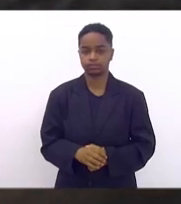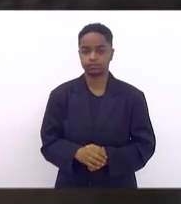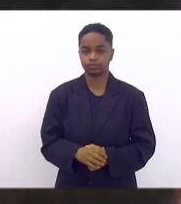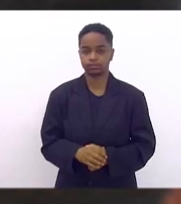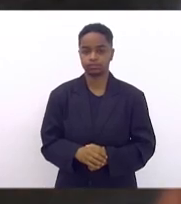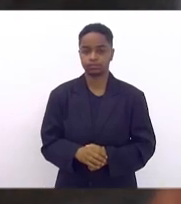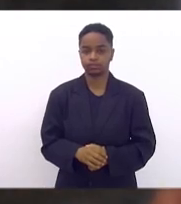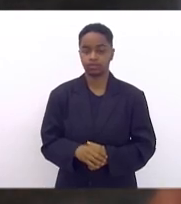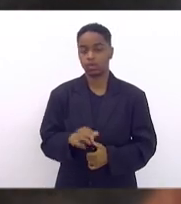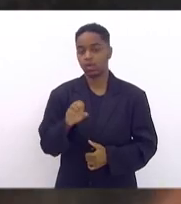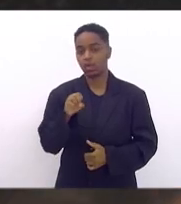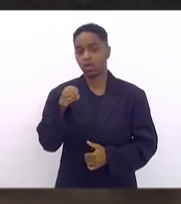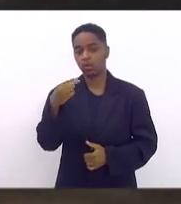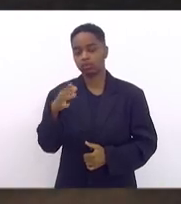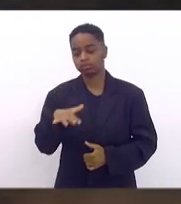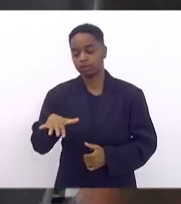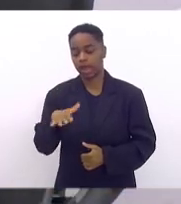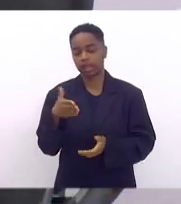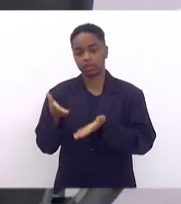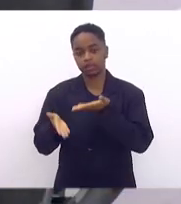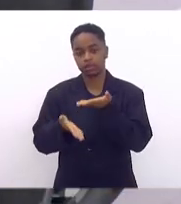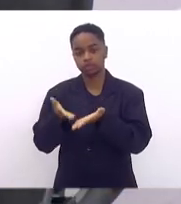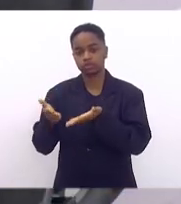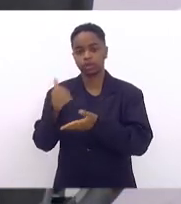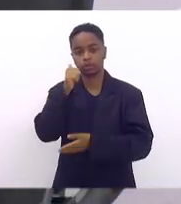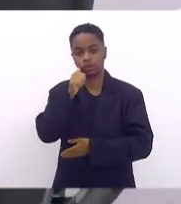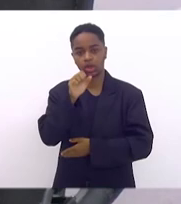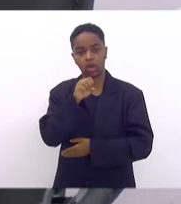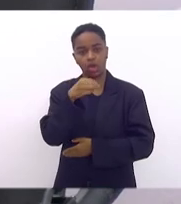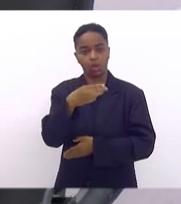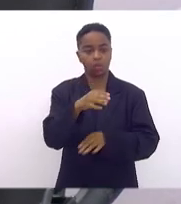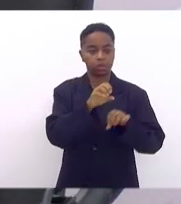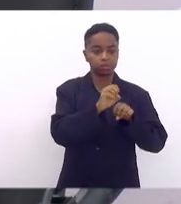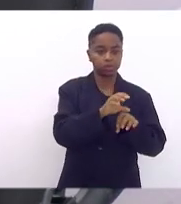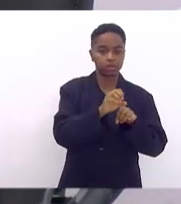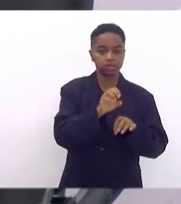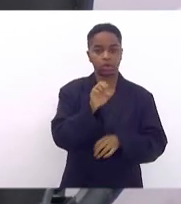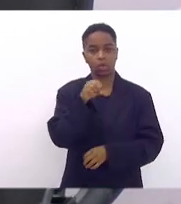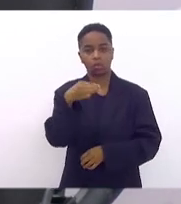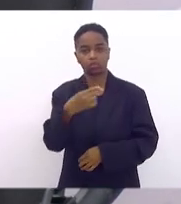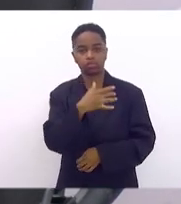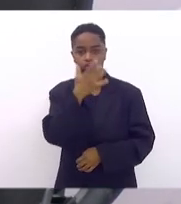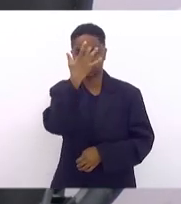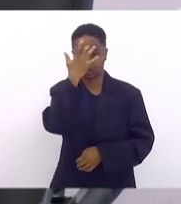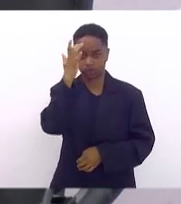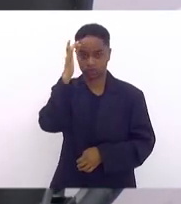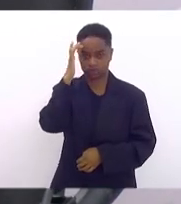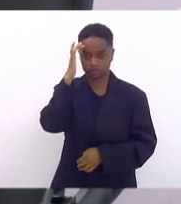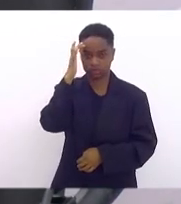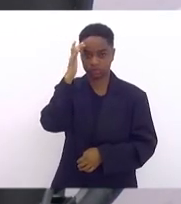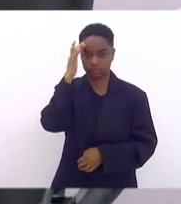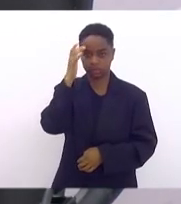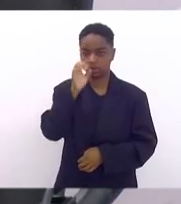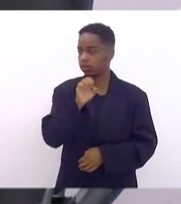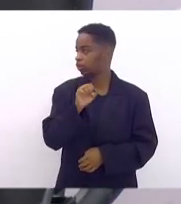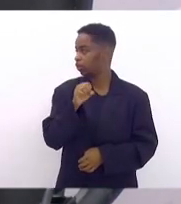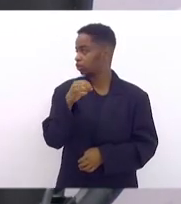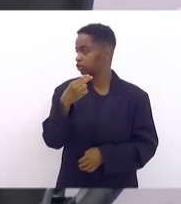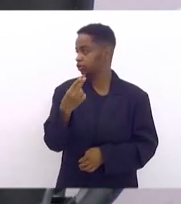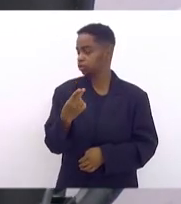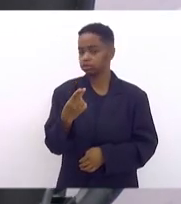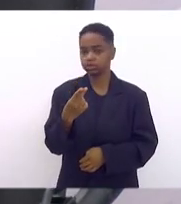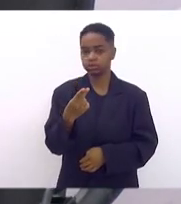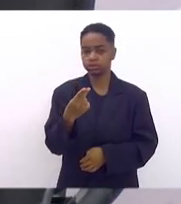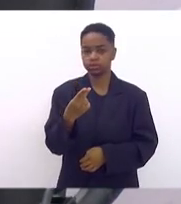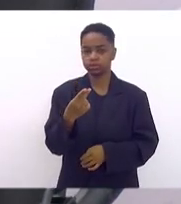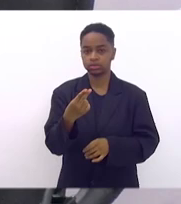do atendimento a essa mulher, na questão da educação, na questão da saúde mental, na questão